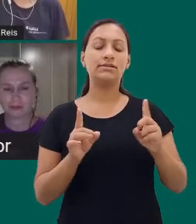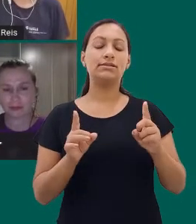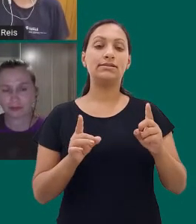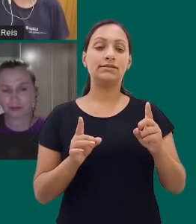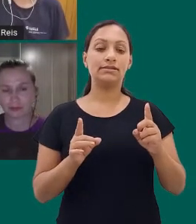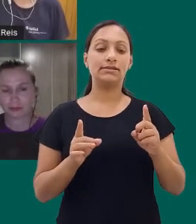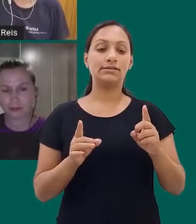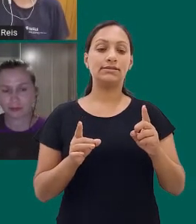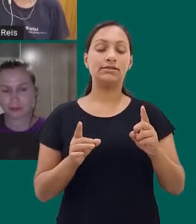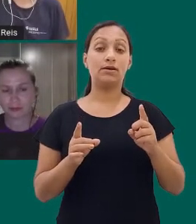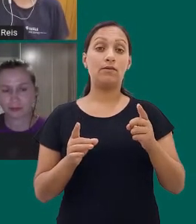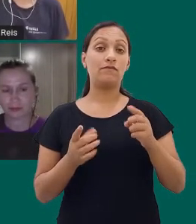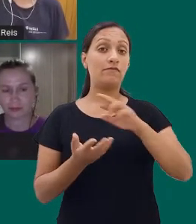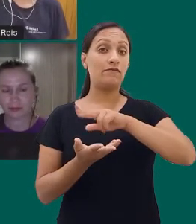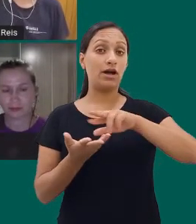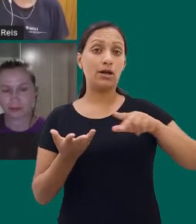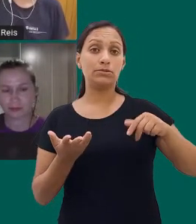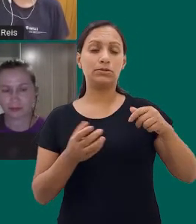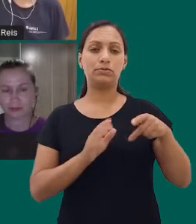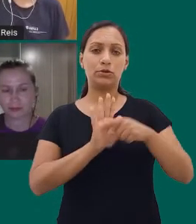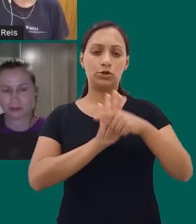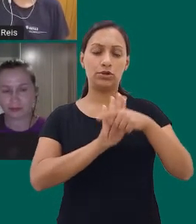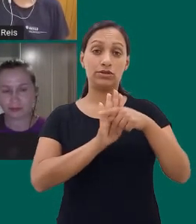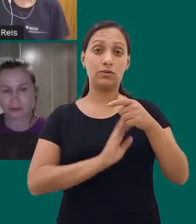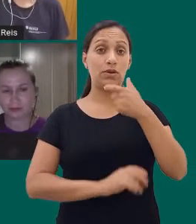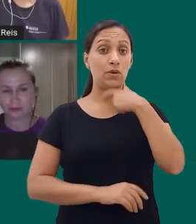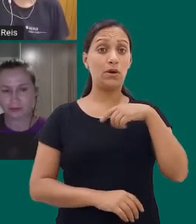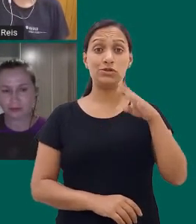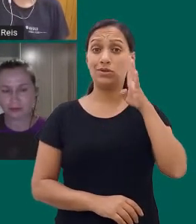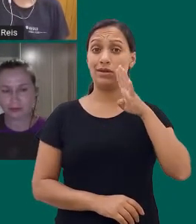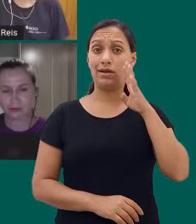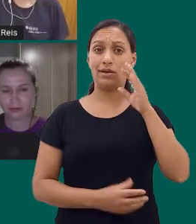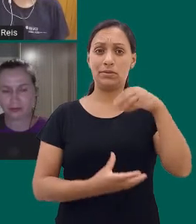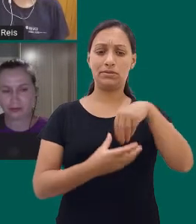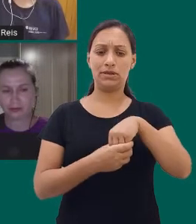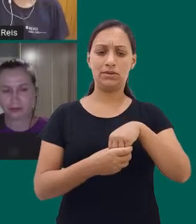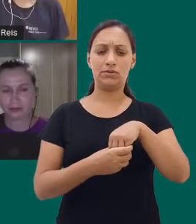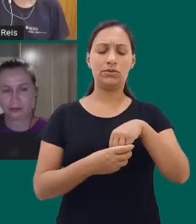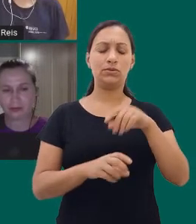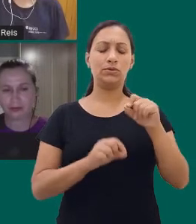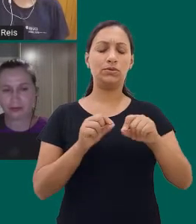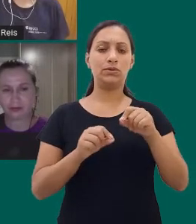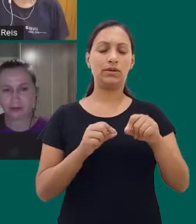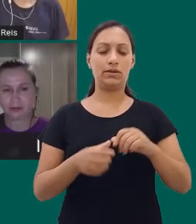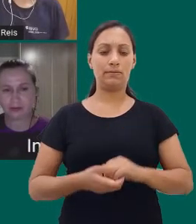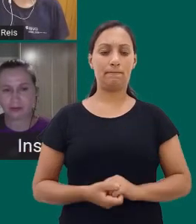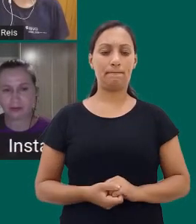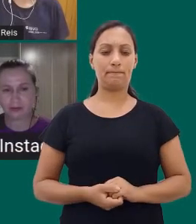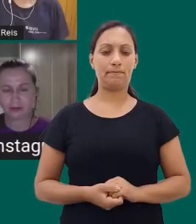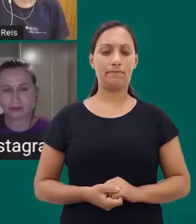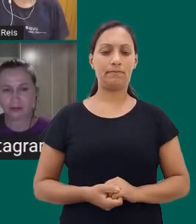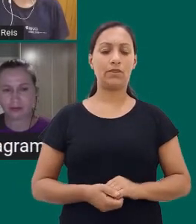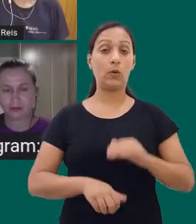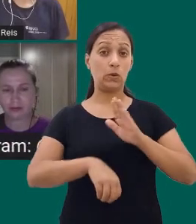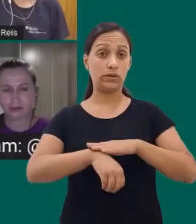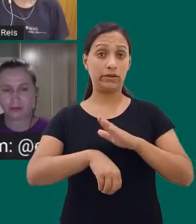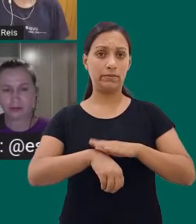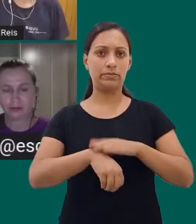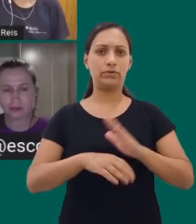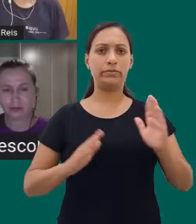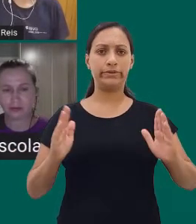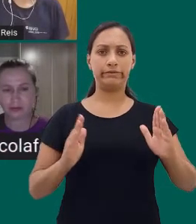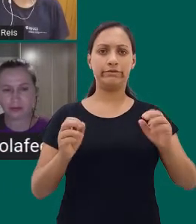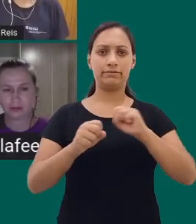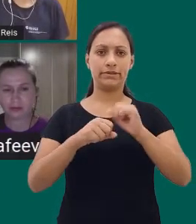poxa, e que eu acho uma das coisas que foi mais legal, dentro de uma coisa horrorosa, que foi o tempo da pandemia que nós estamos vivendo